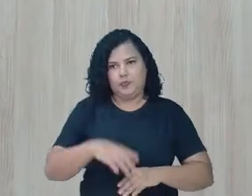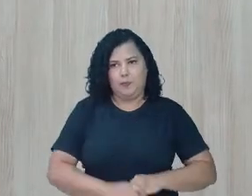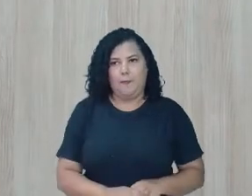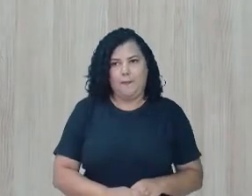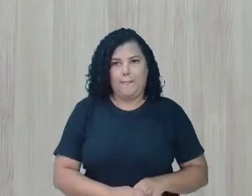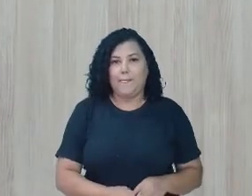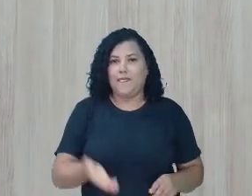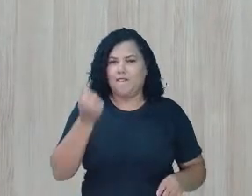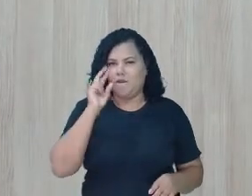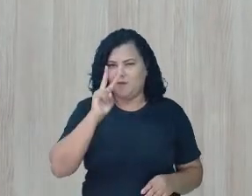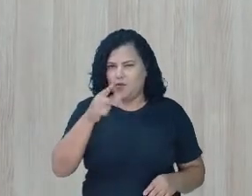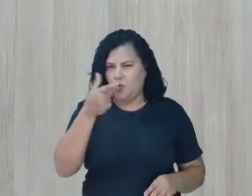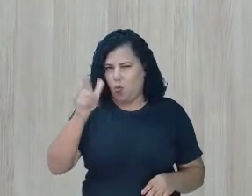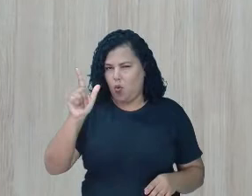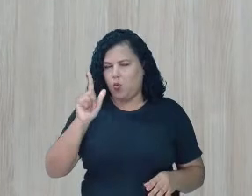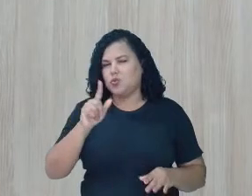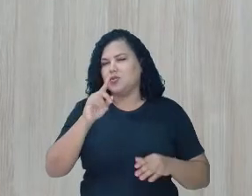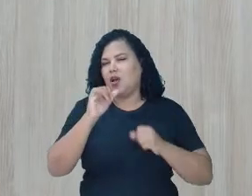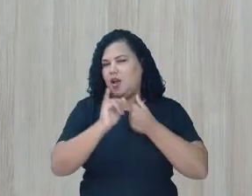Vamos ver uma outra crônica que